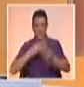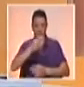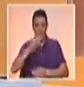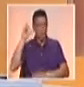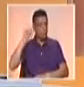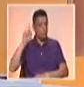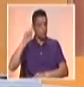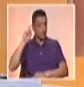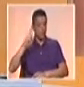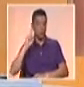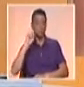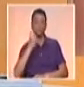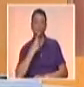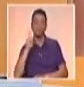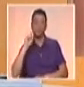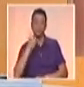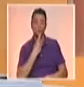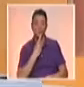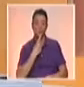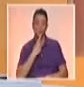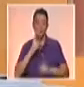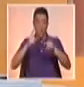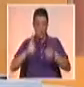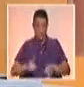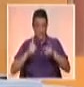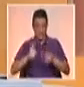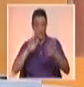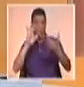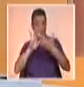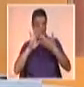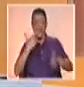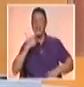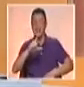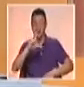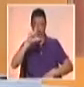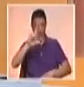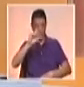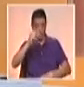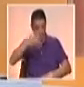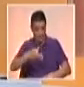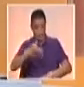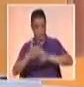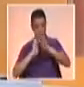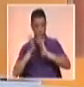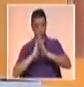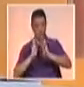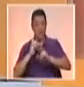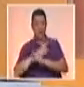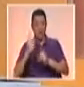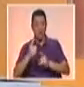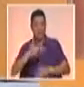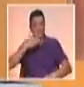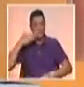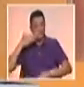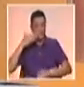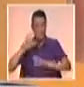importante que o surdo comece o contacto com a língua gestual logo desde pequenino, desde que